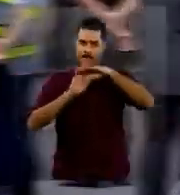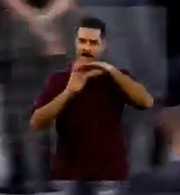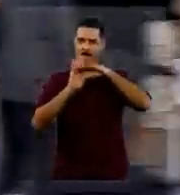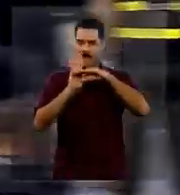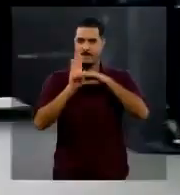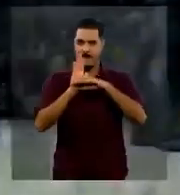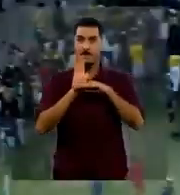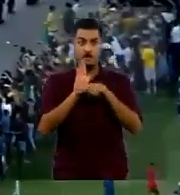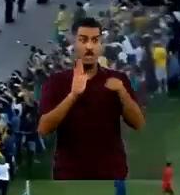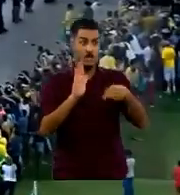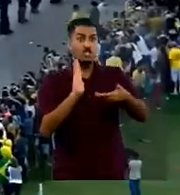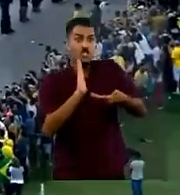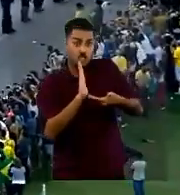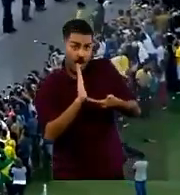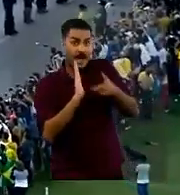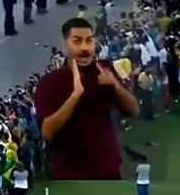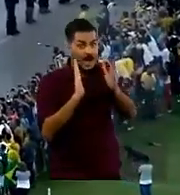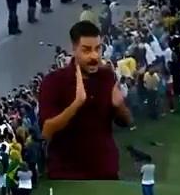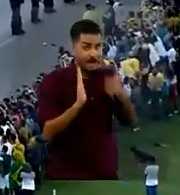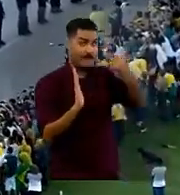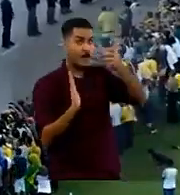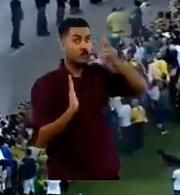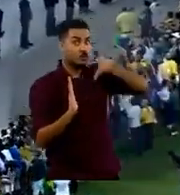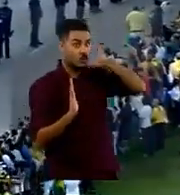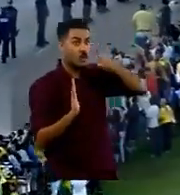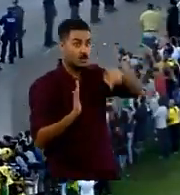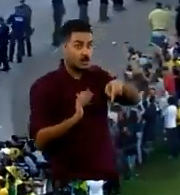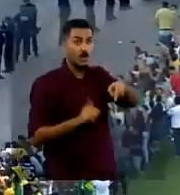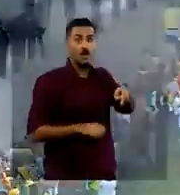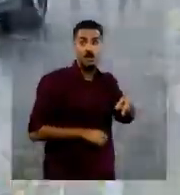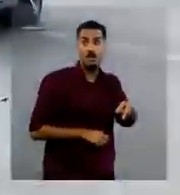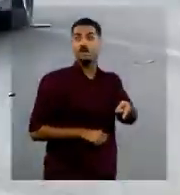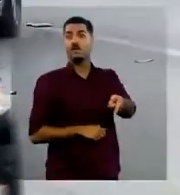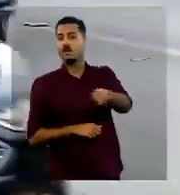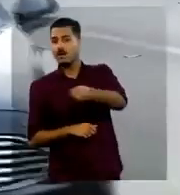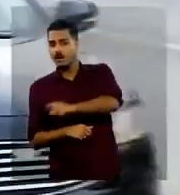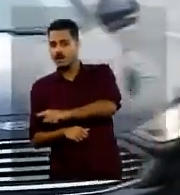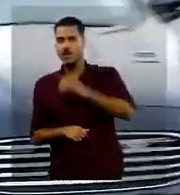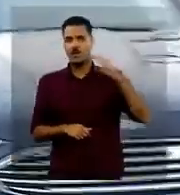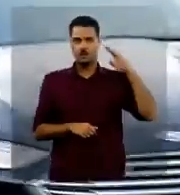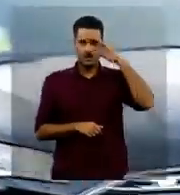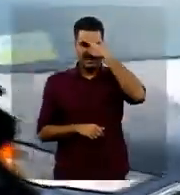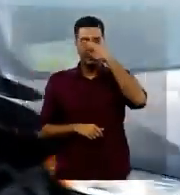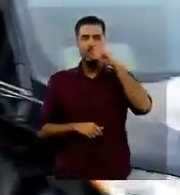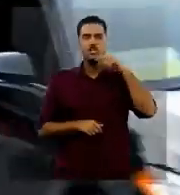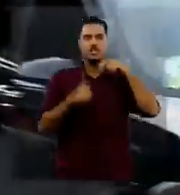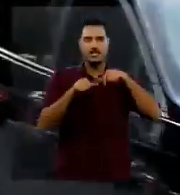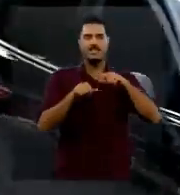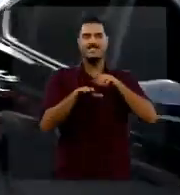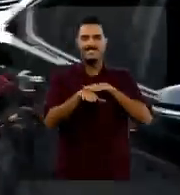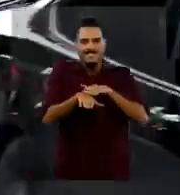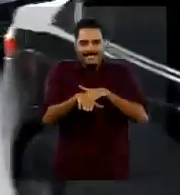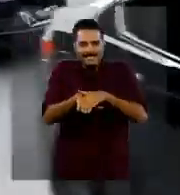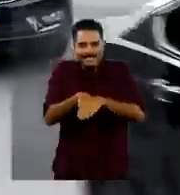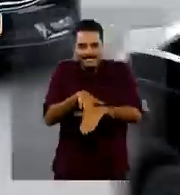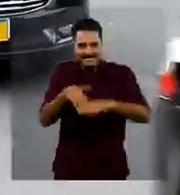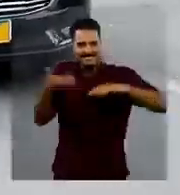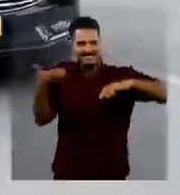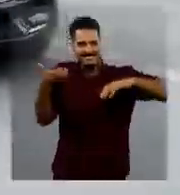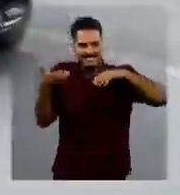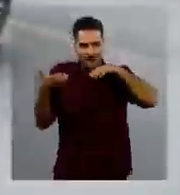lá na Câmara dos Deputados, desse primeiro discurso, Jair Bolsonaro desceu então a rampa do Congresso